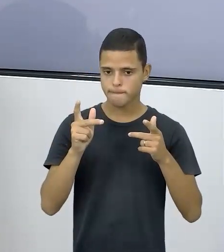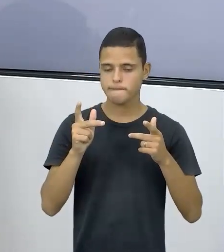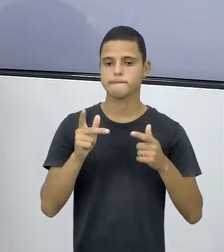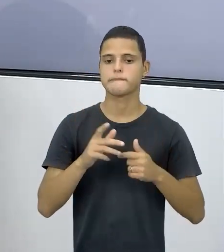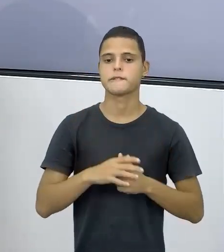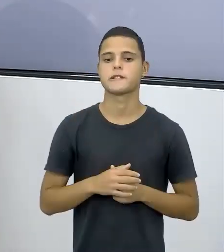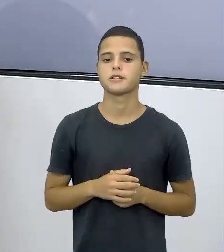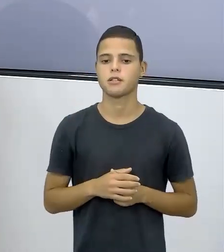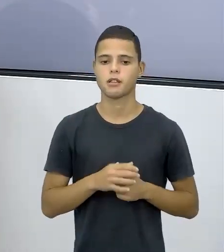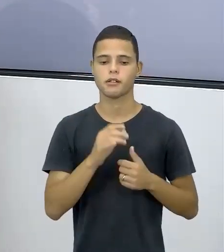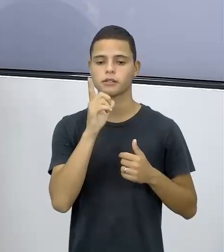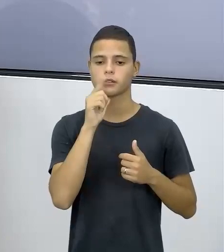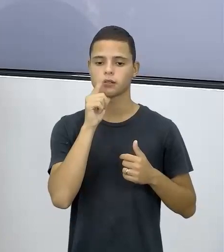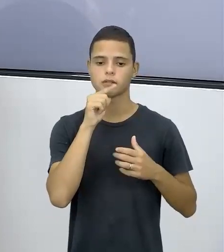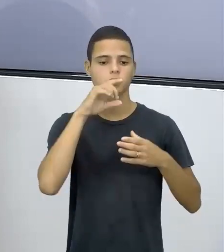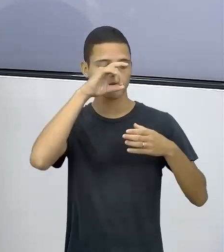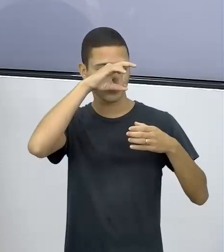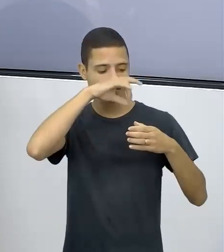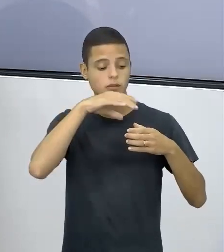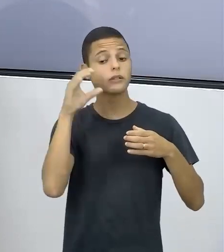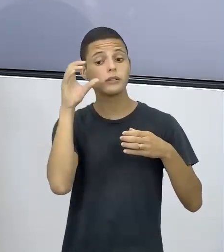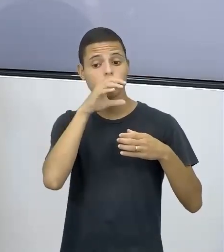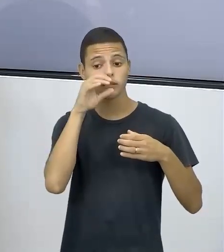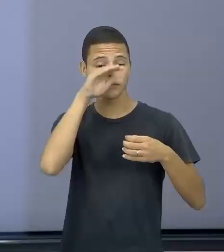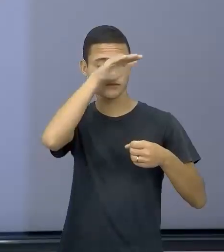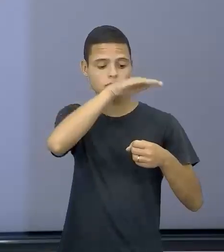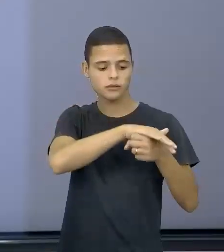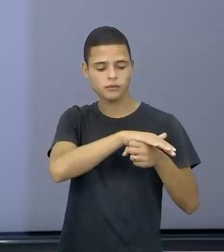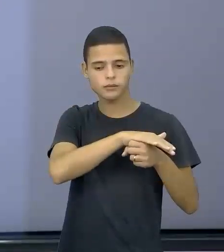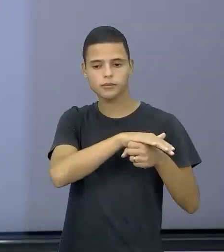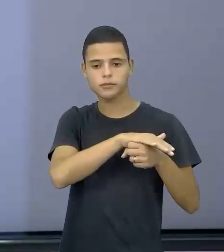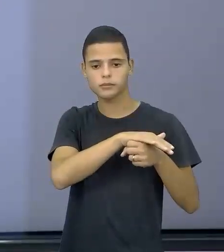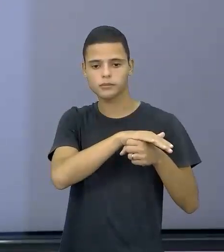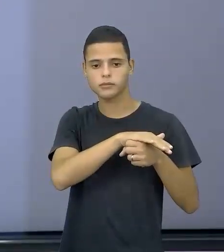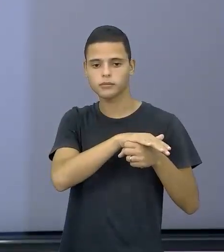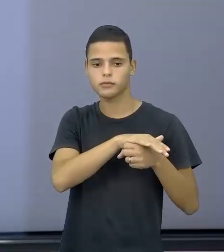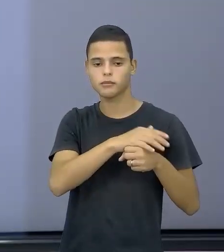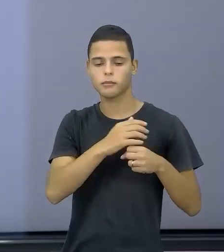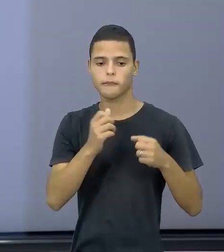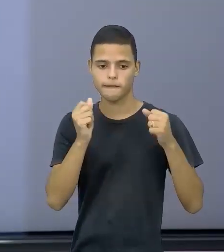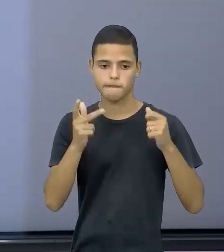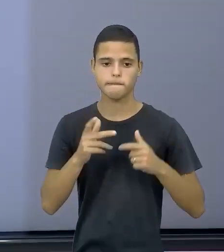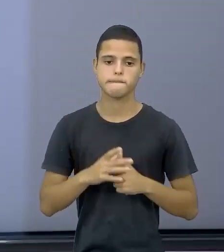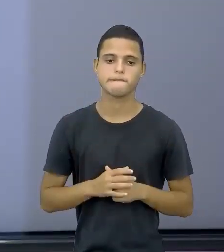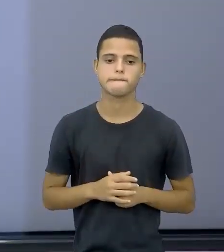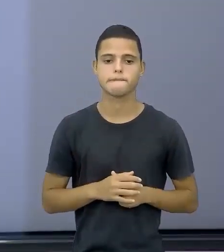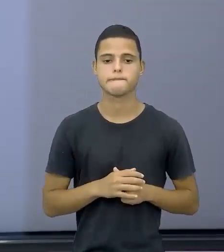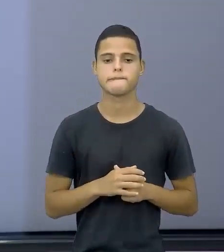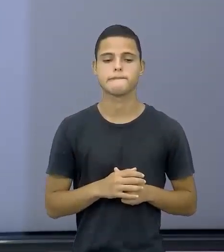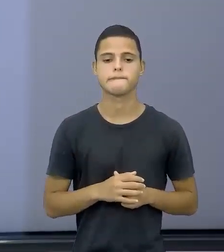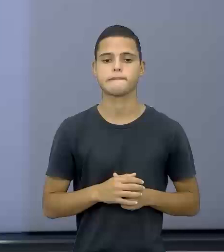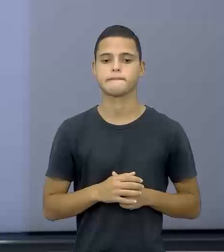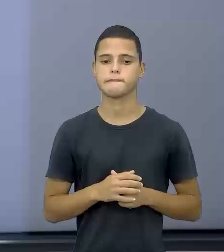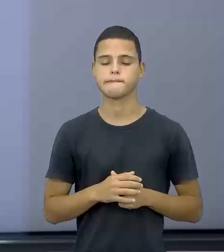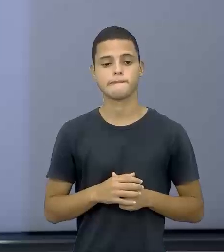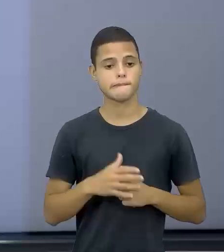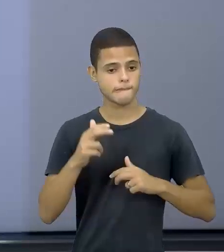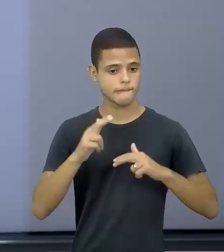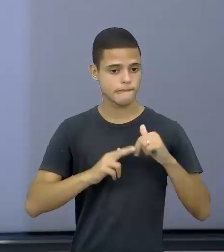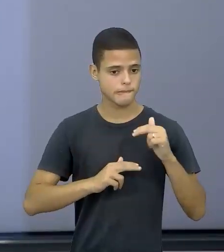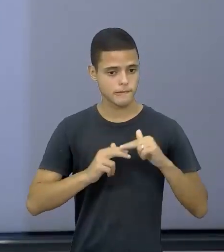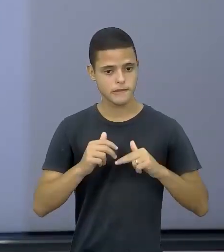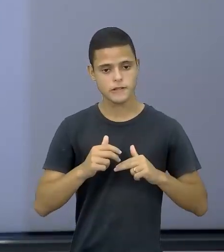de água dentro desse tubo aqui. E aí, você fecha a outra extremidade. Tá bom? Então, este é o material.